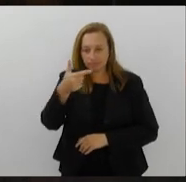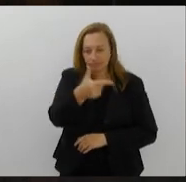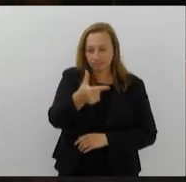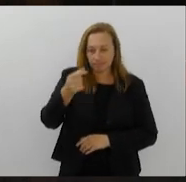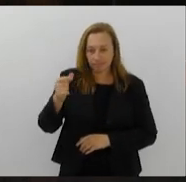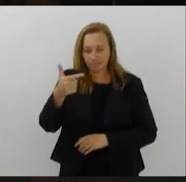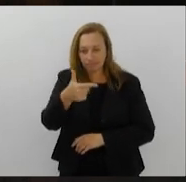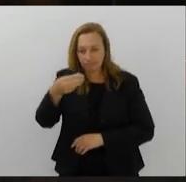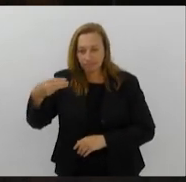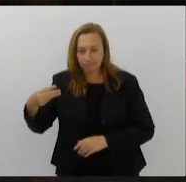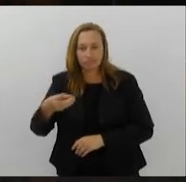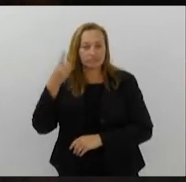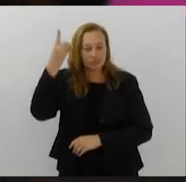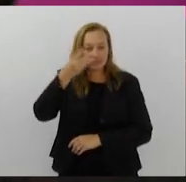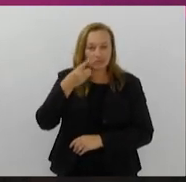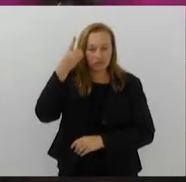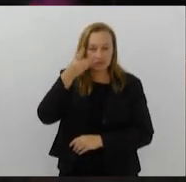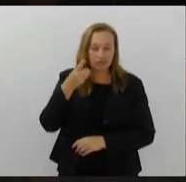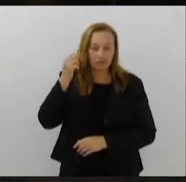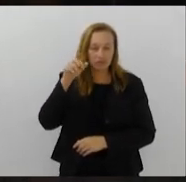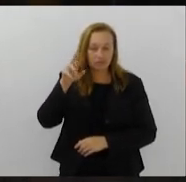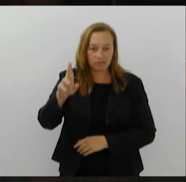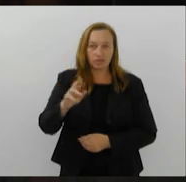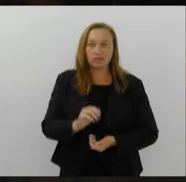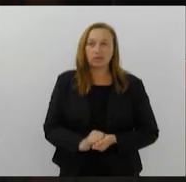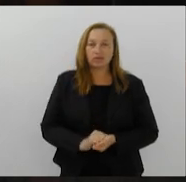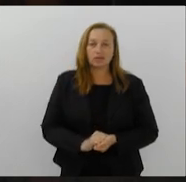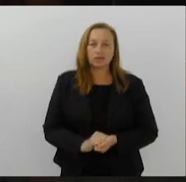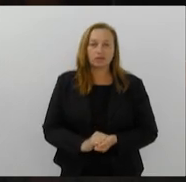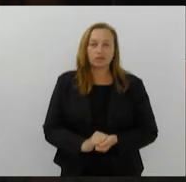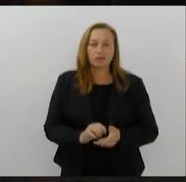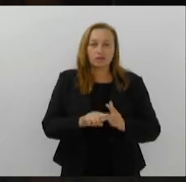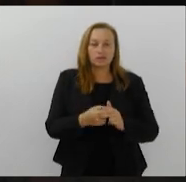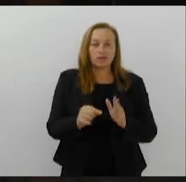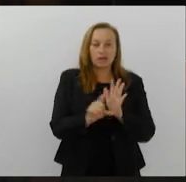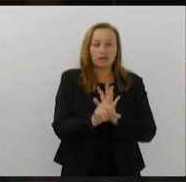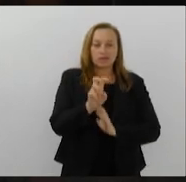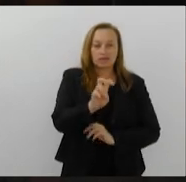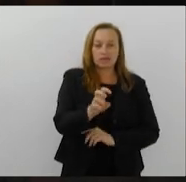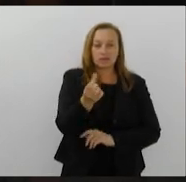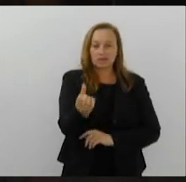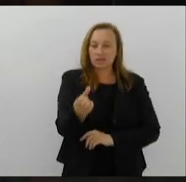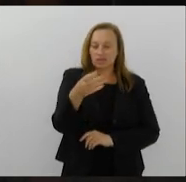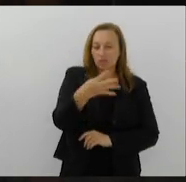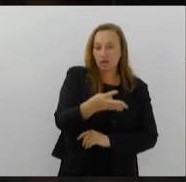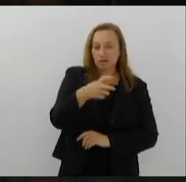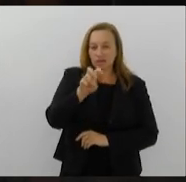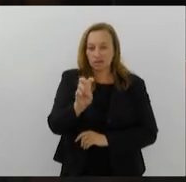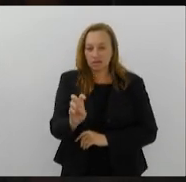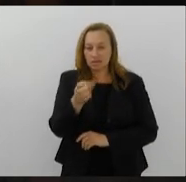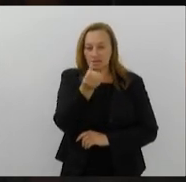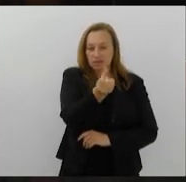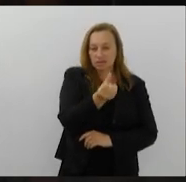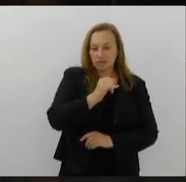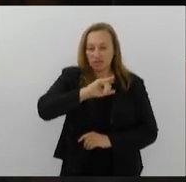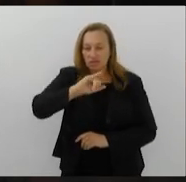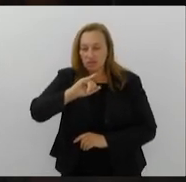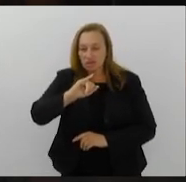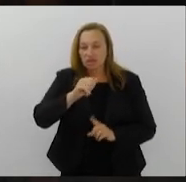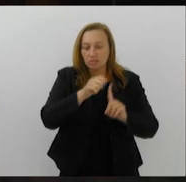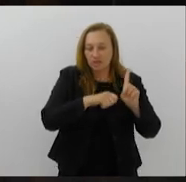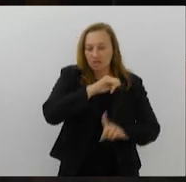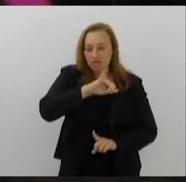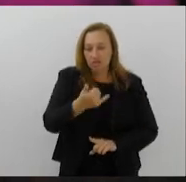de 2023, de autoria do deputado Rosenberg Reis, que altera a lei número 5.645 de 6